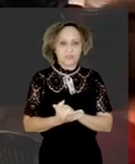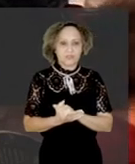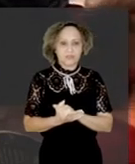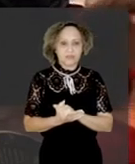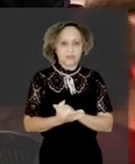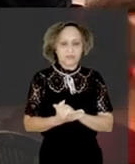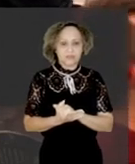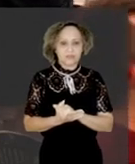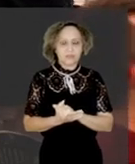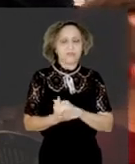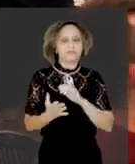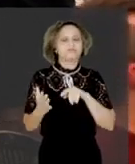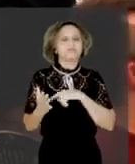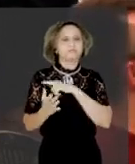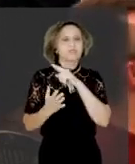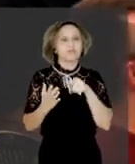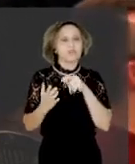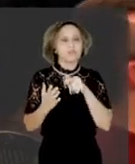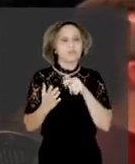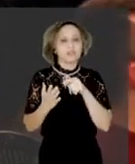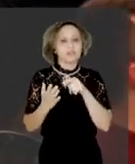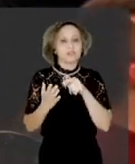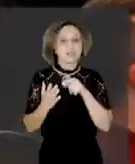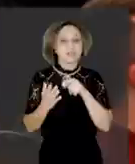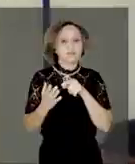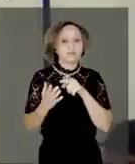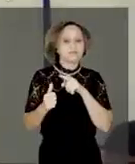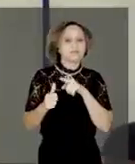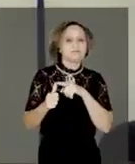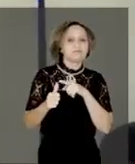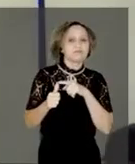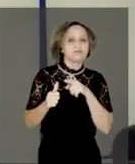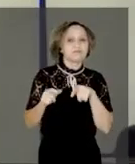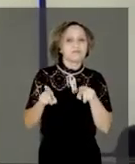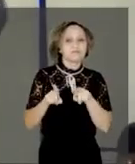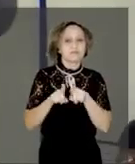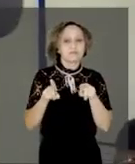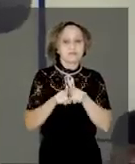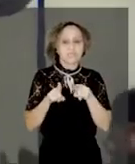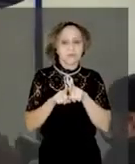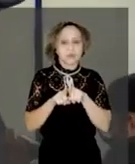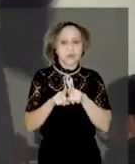de Adolescente e Urubu, Bela Camero.